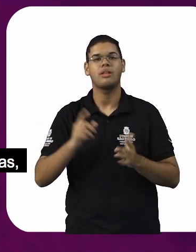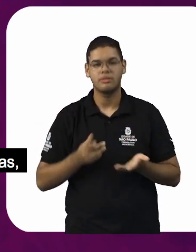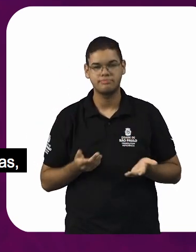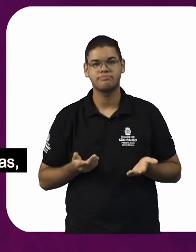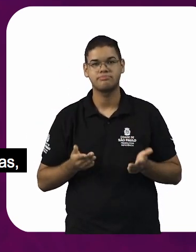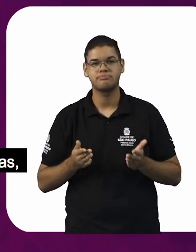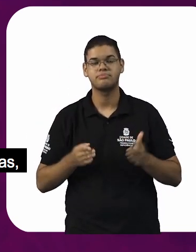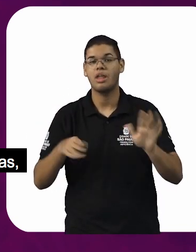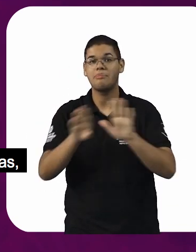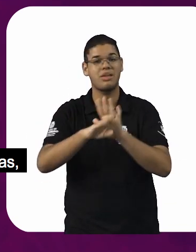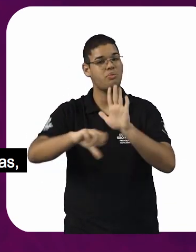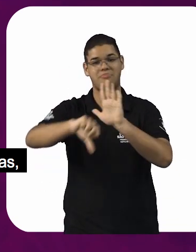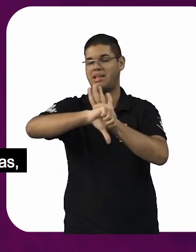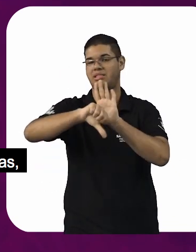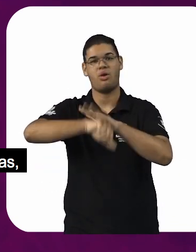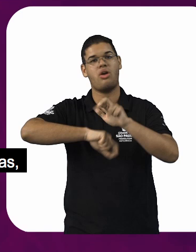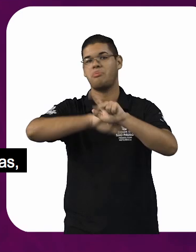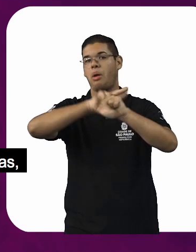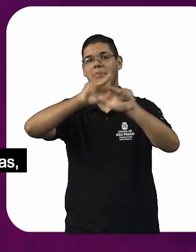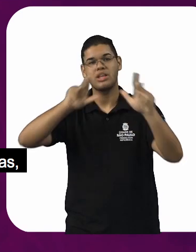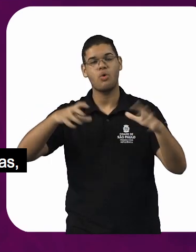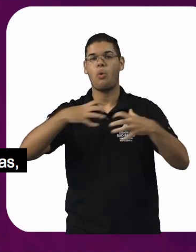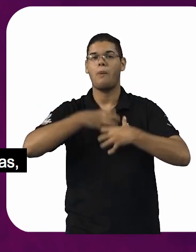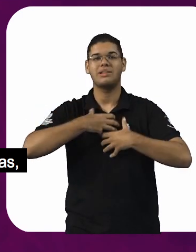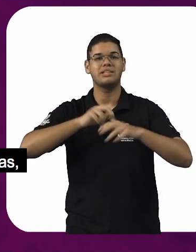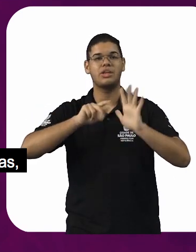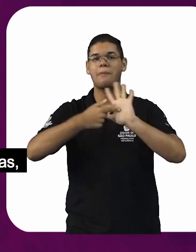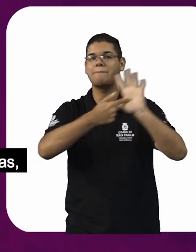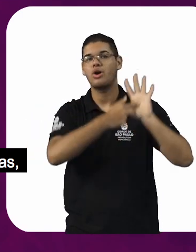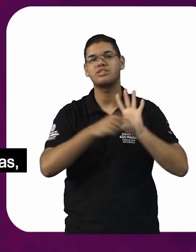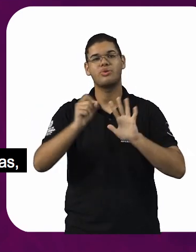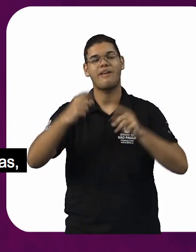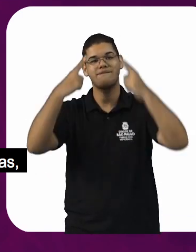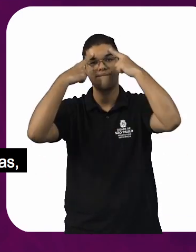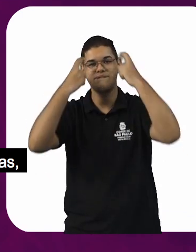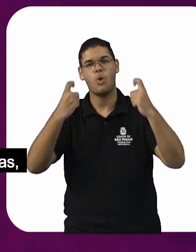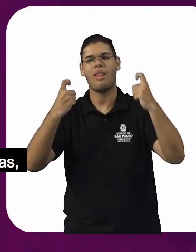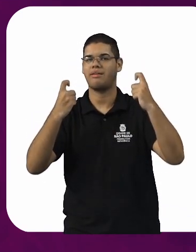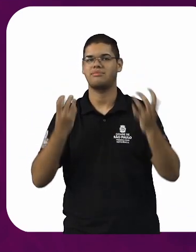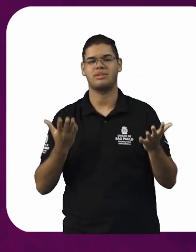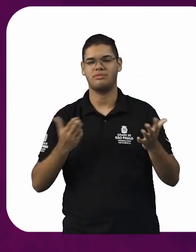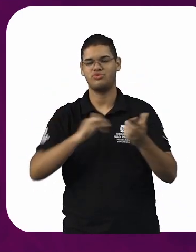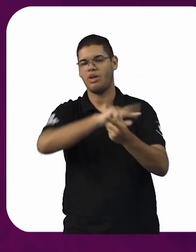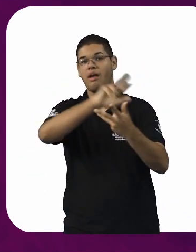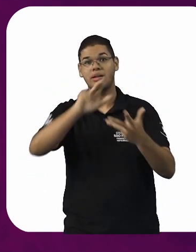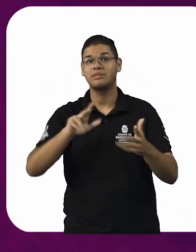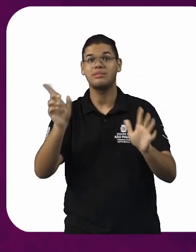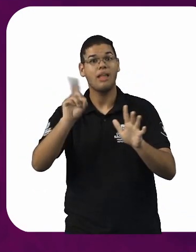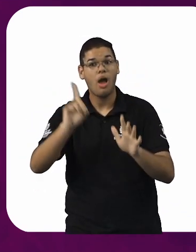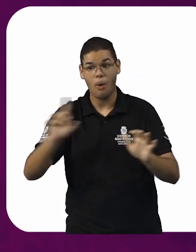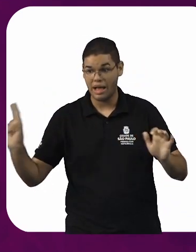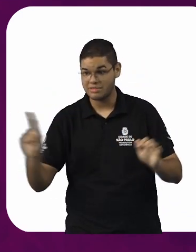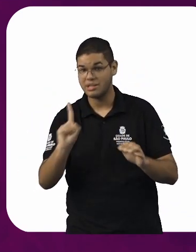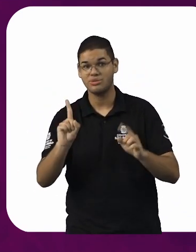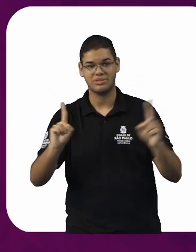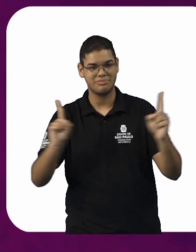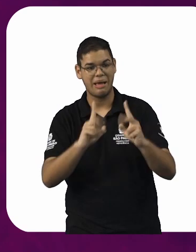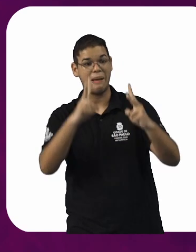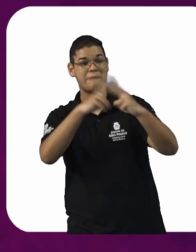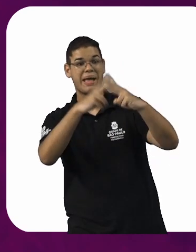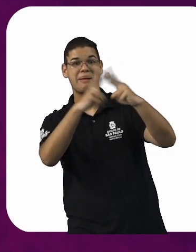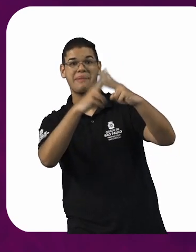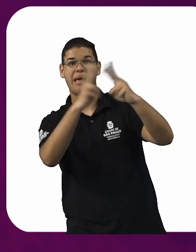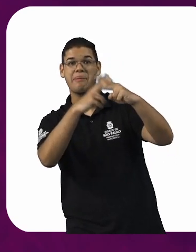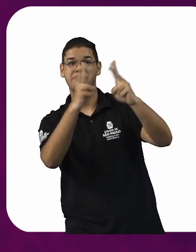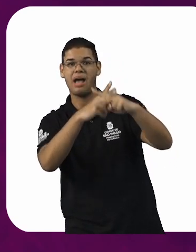não foi qualquer uma outra situação que envolva violência pregressa. Não, as pessoas elas morrem pelo fato